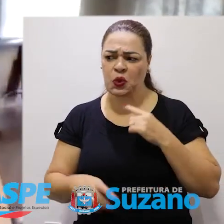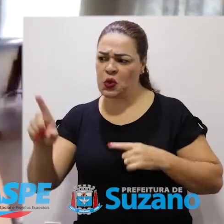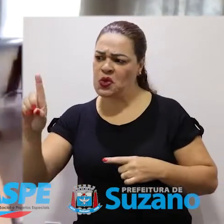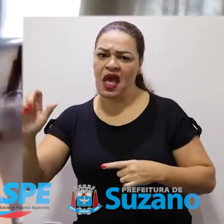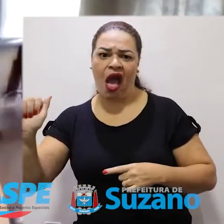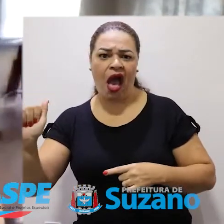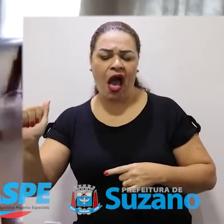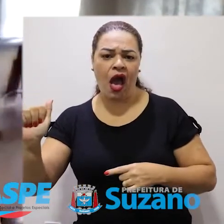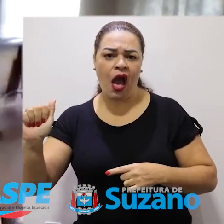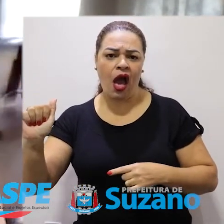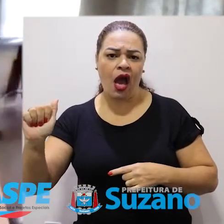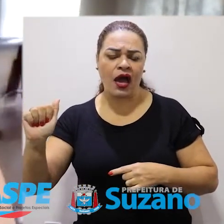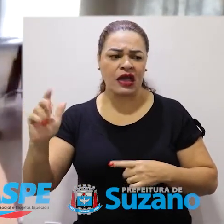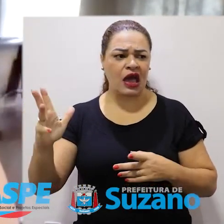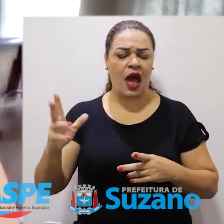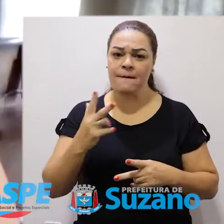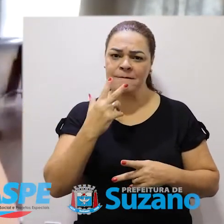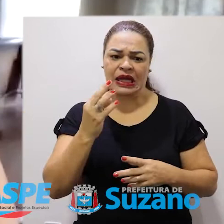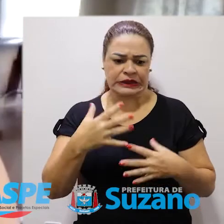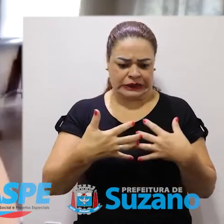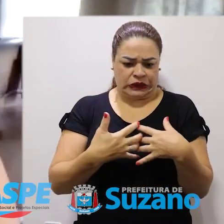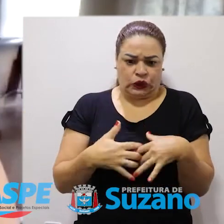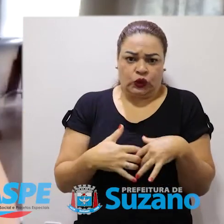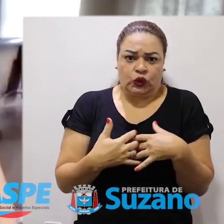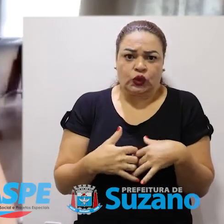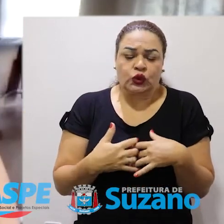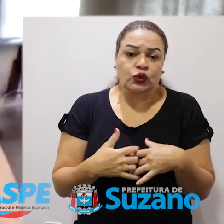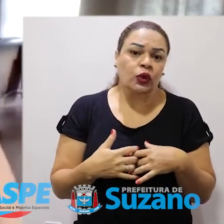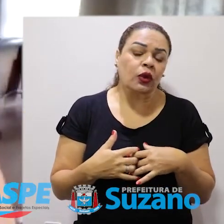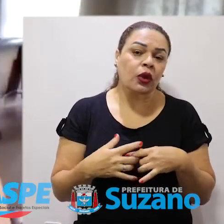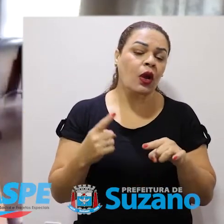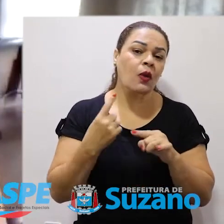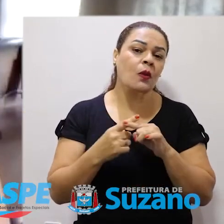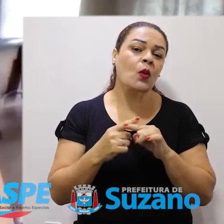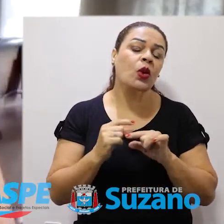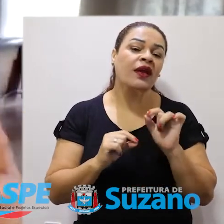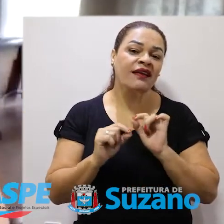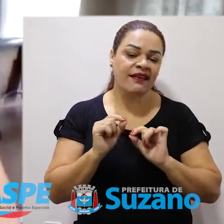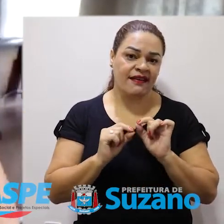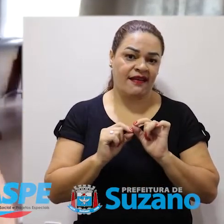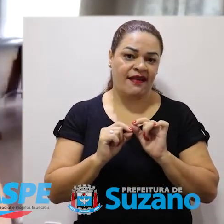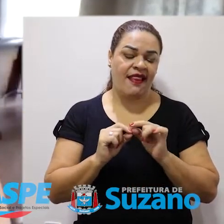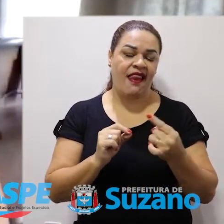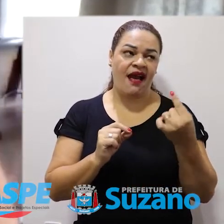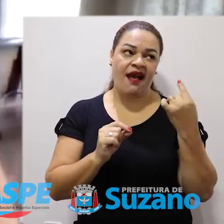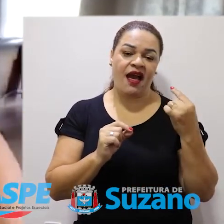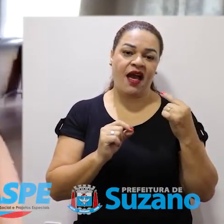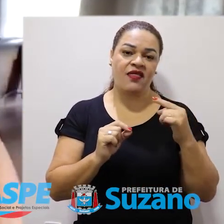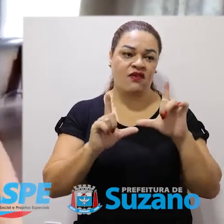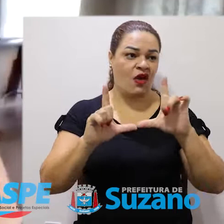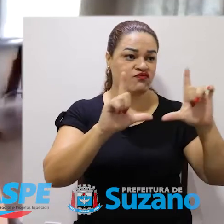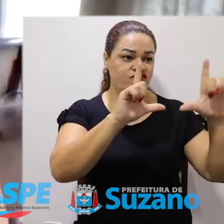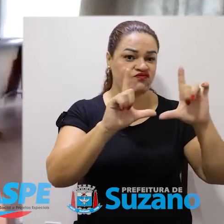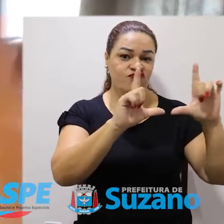e deficiente auditivo, e daí eu já vou dar um nó aqui na cabeça do pessoal da edição, porque essa parte aqui no meu PowerPoint está lá no final, está lá mais